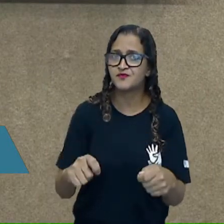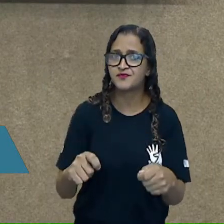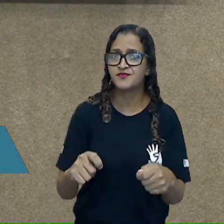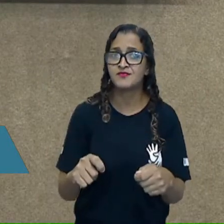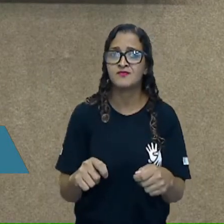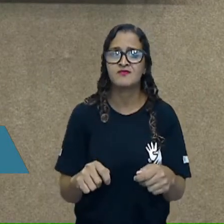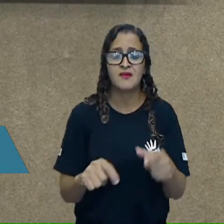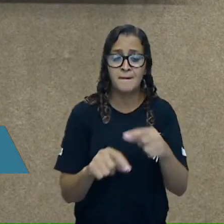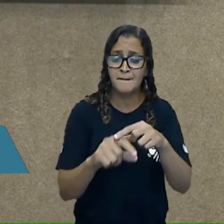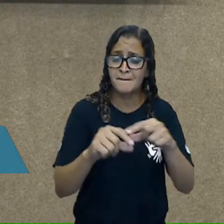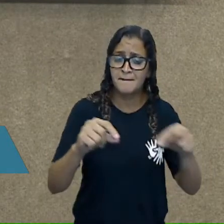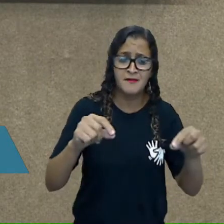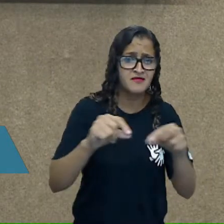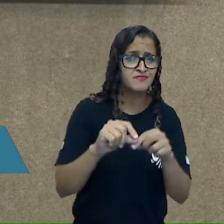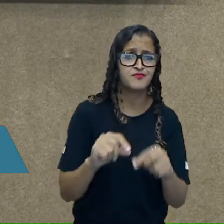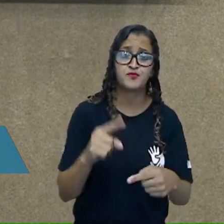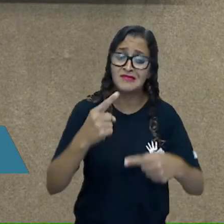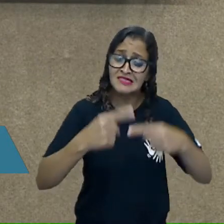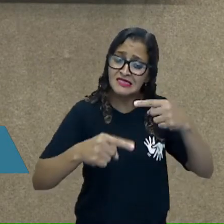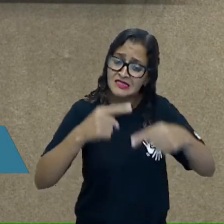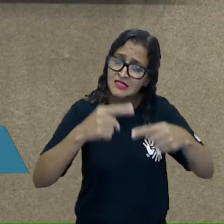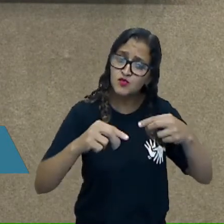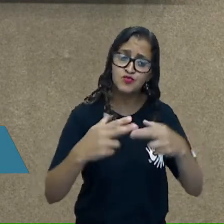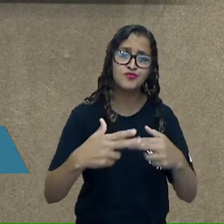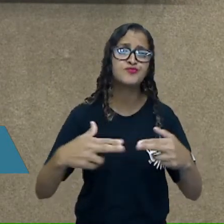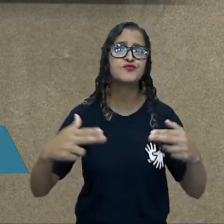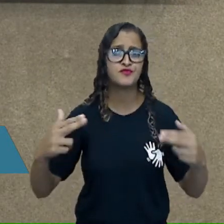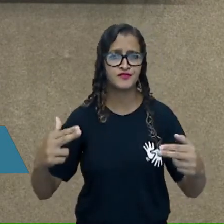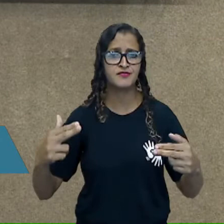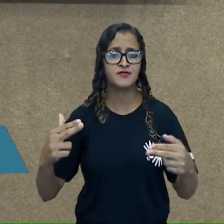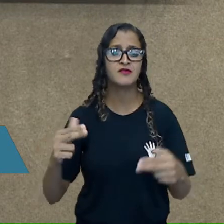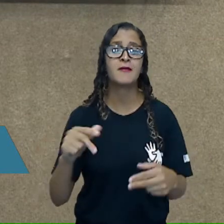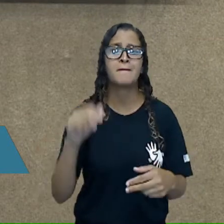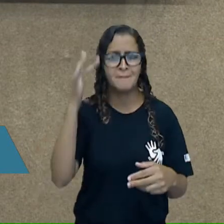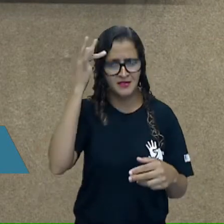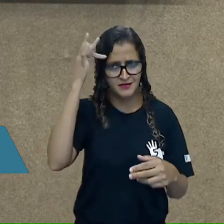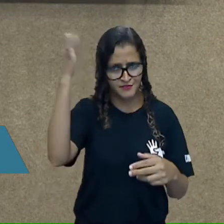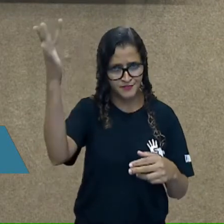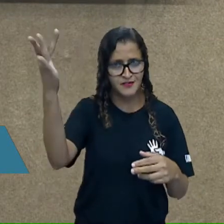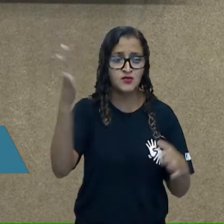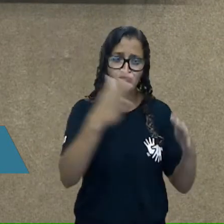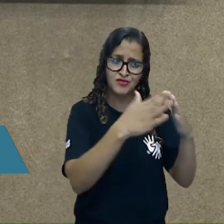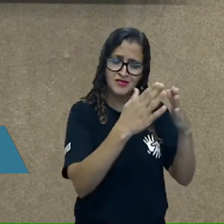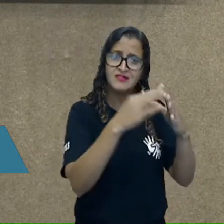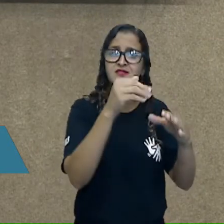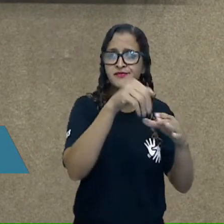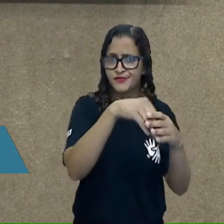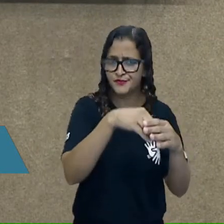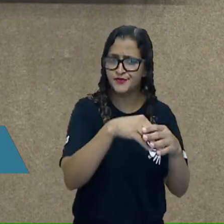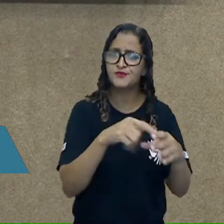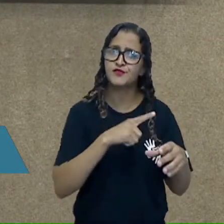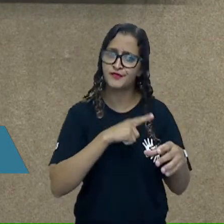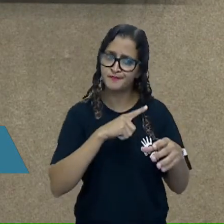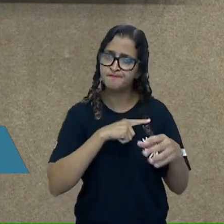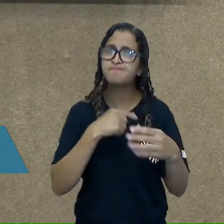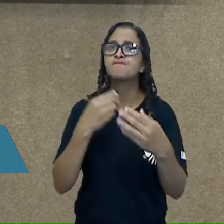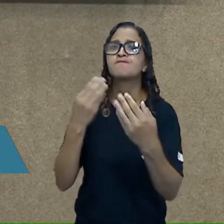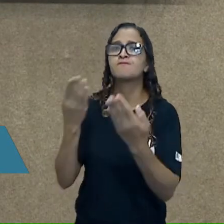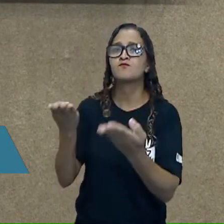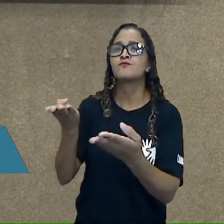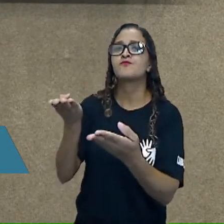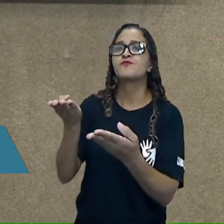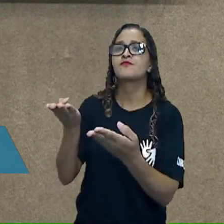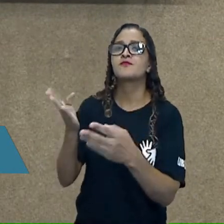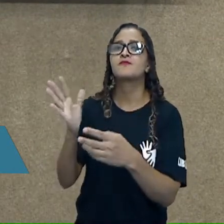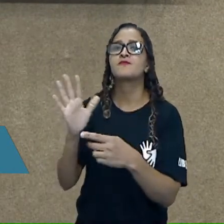utilizar palitinho de picolé, né? Qualquer objeto que dê para vocês utilizarem para fazer a soma. Então,